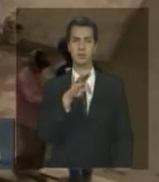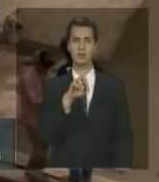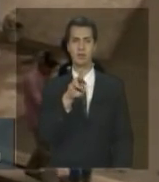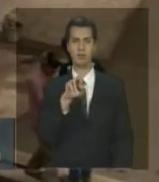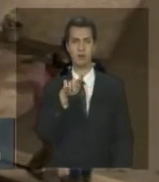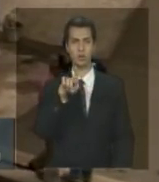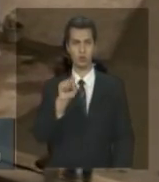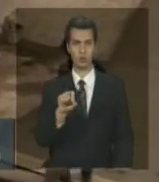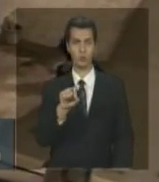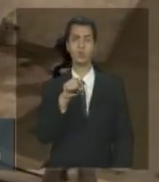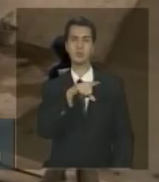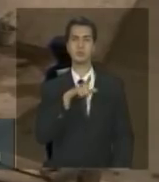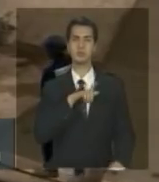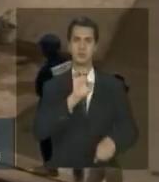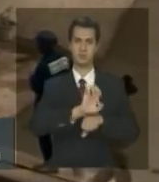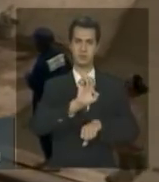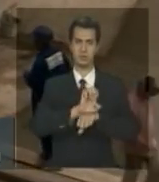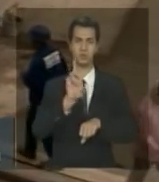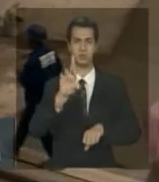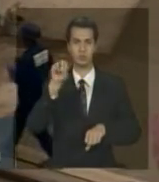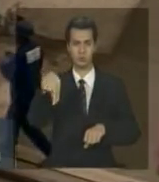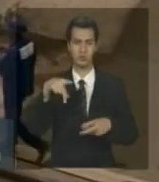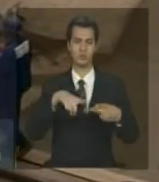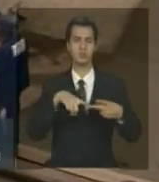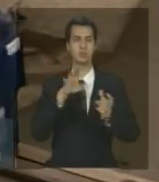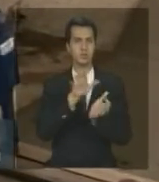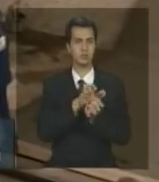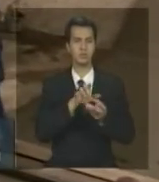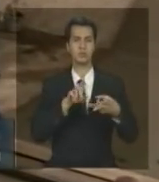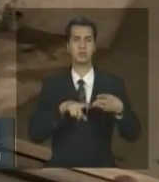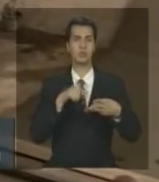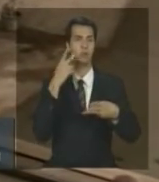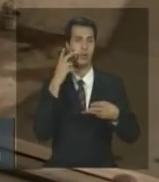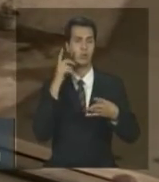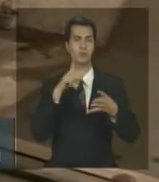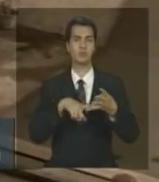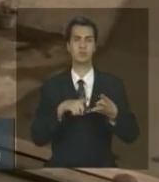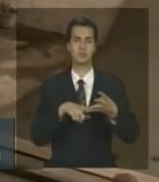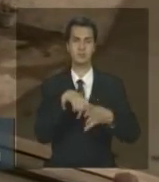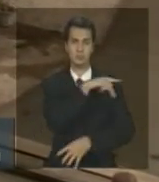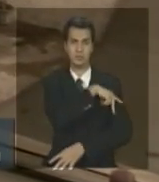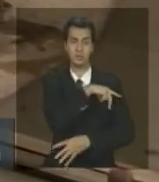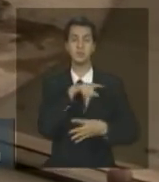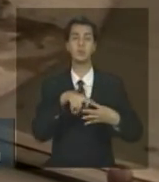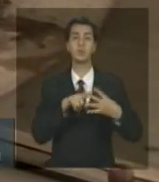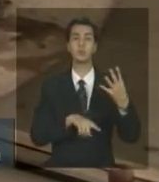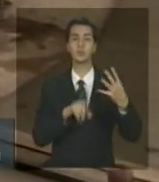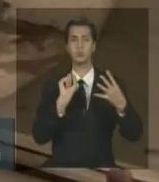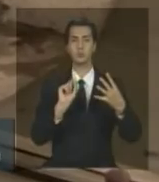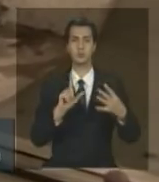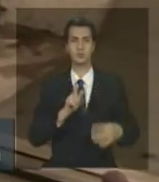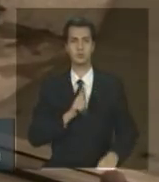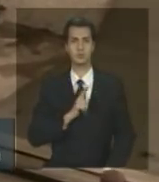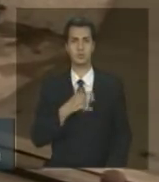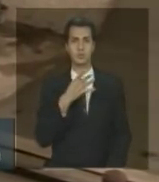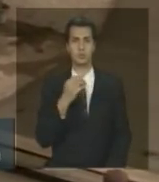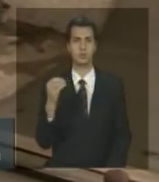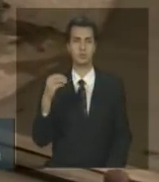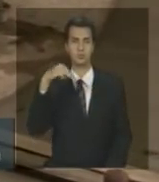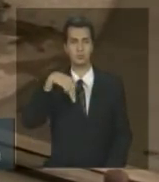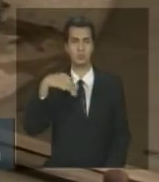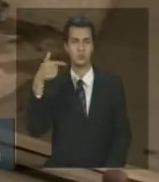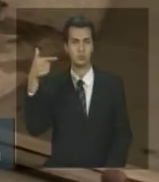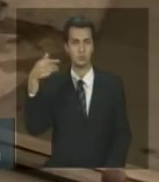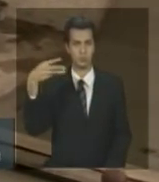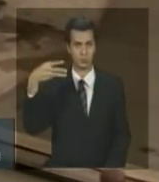dos estados da Paraíba, Rio Grande do Norte e Ceará, são aproximadamente 400 metros cúbicos por habitante